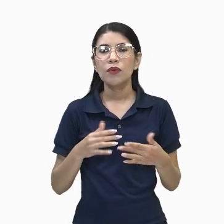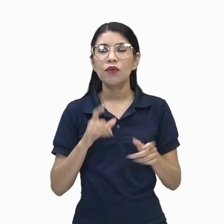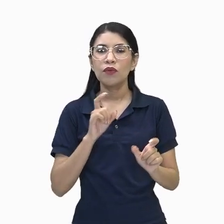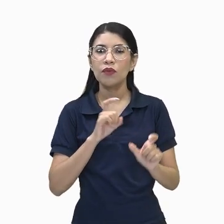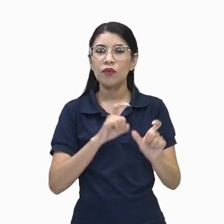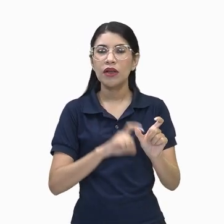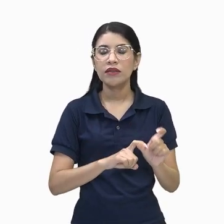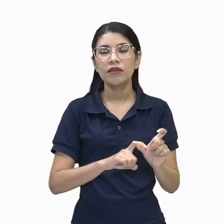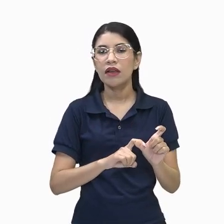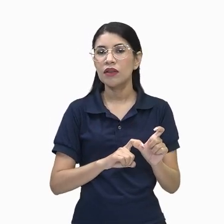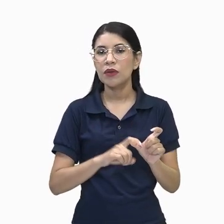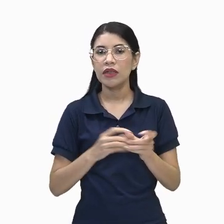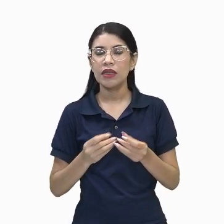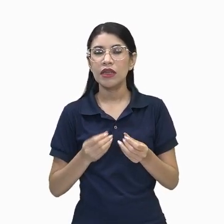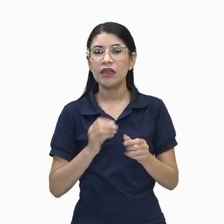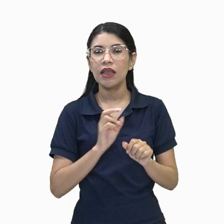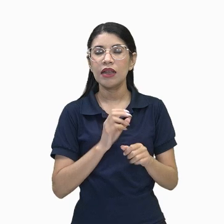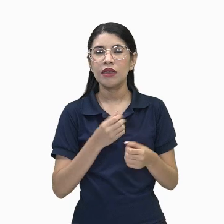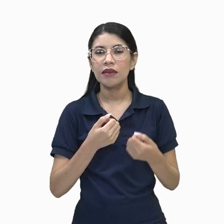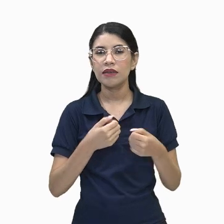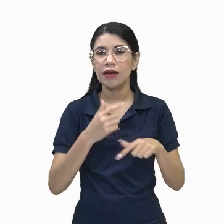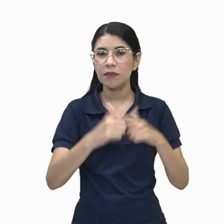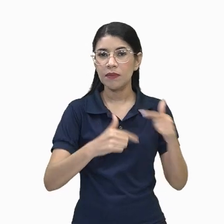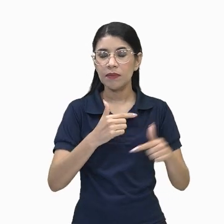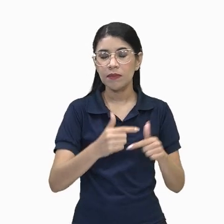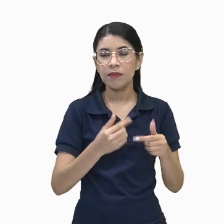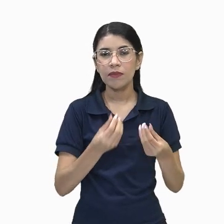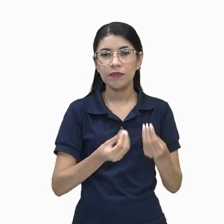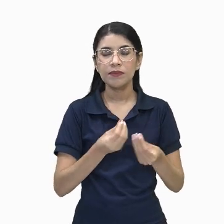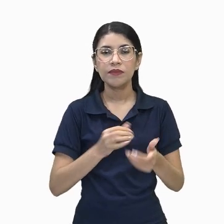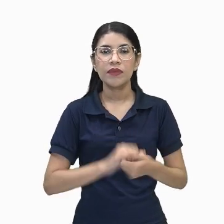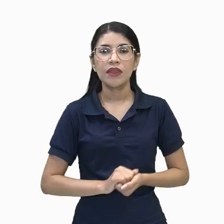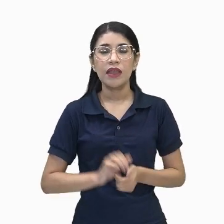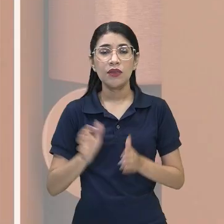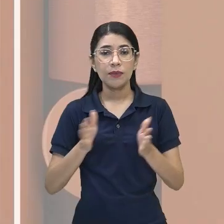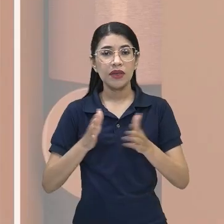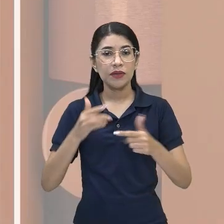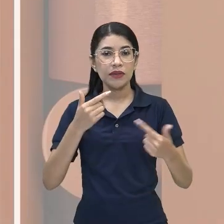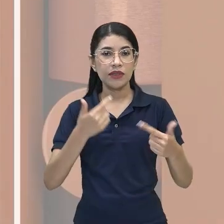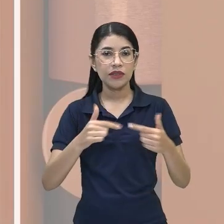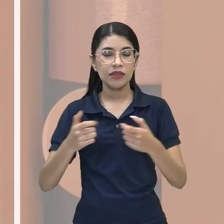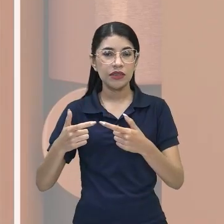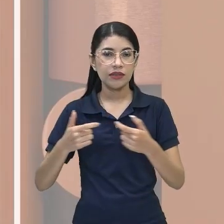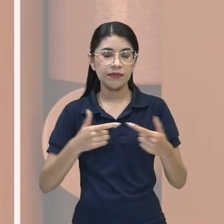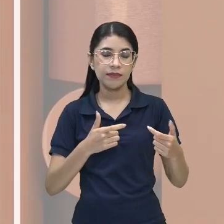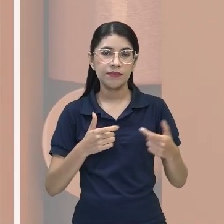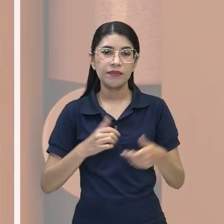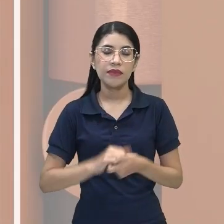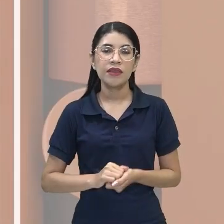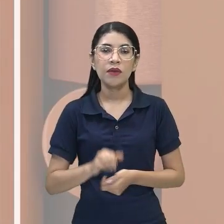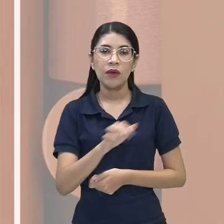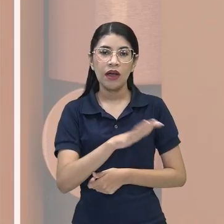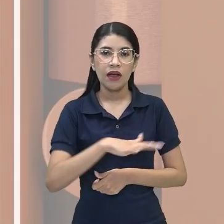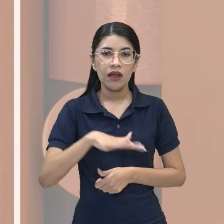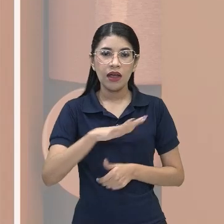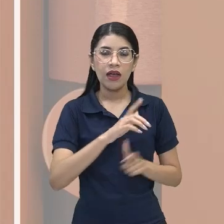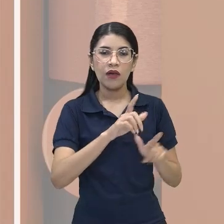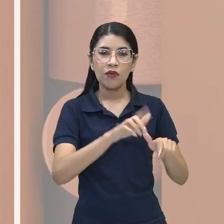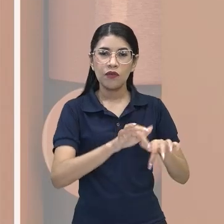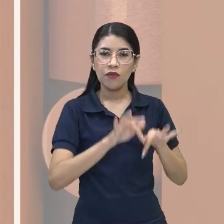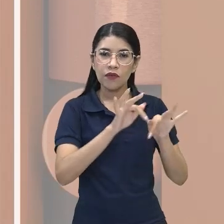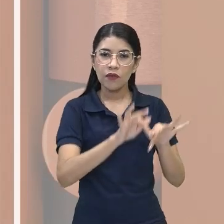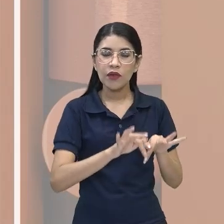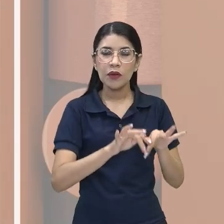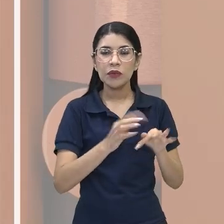vassalo? Geralmente eram quando ocorriam as guerras. Beleza, um grande feudo entra em conflito com